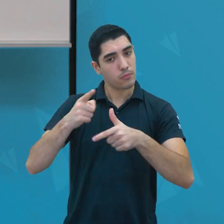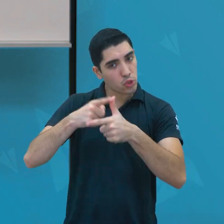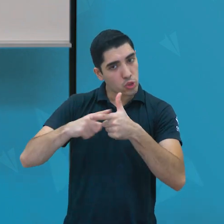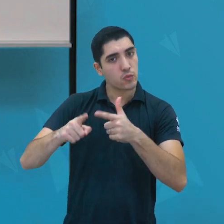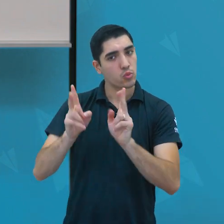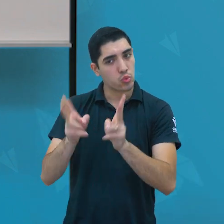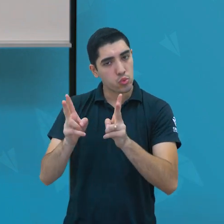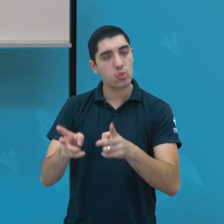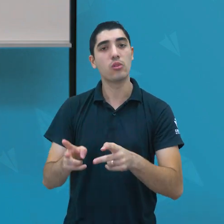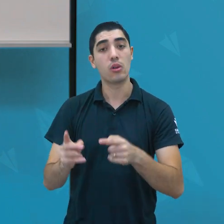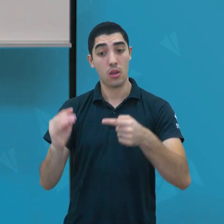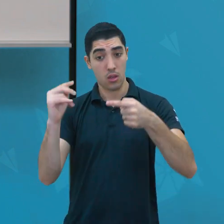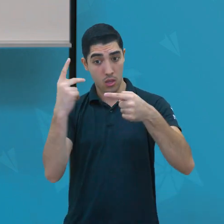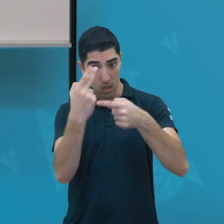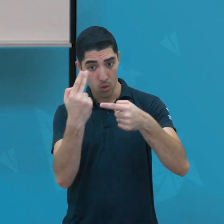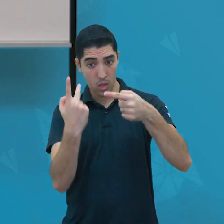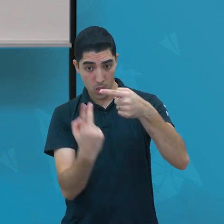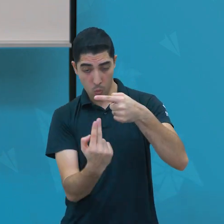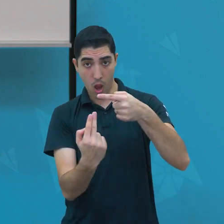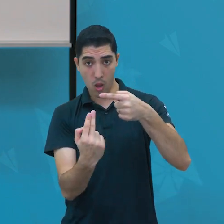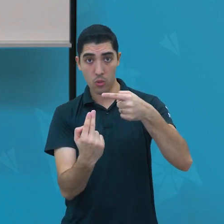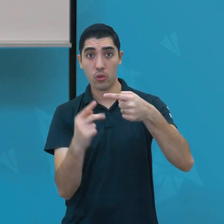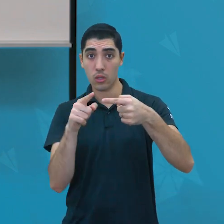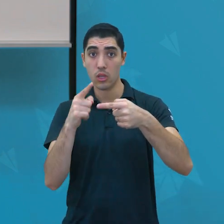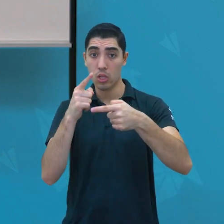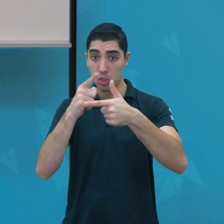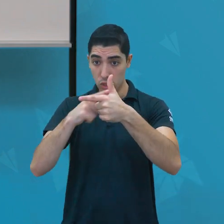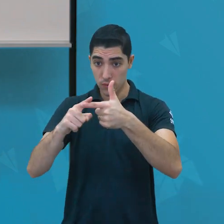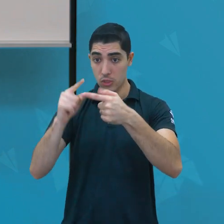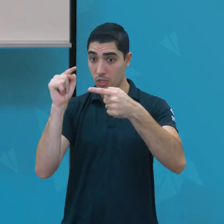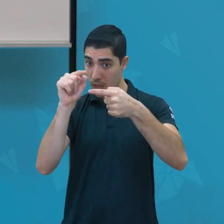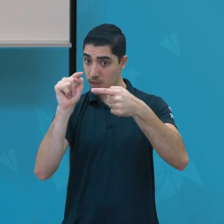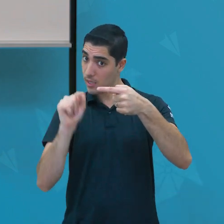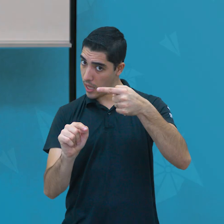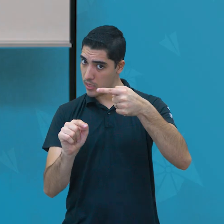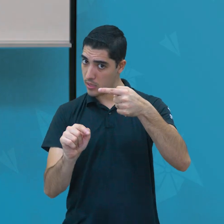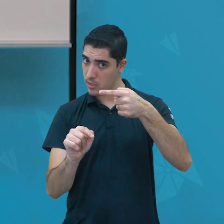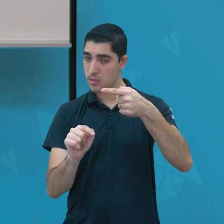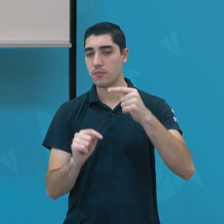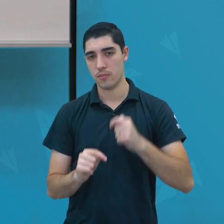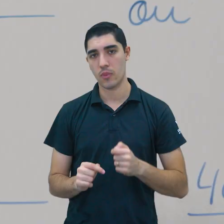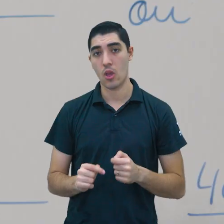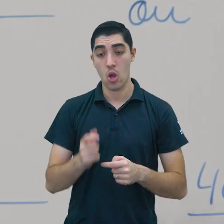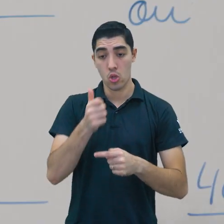algo mais. Em cima e embaixo. Tem que ser ao mesmo tempo, se for possível, tá?